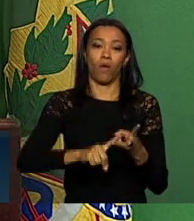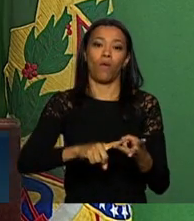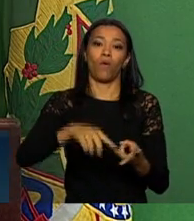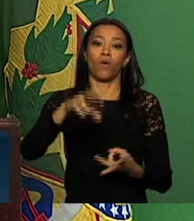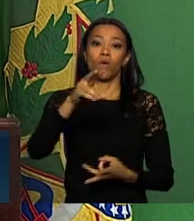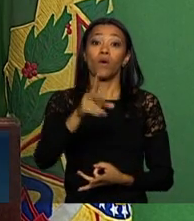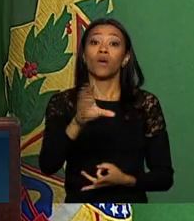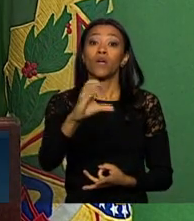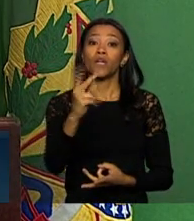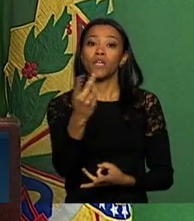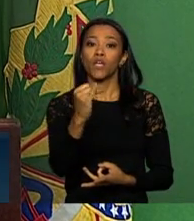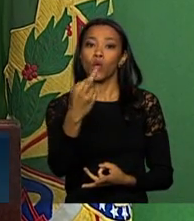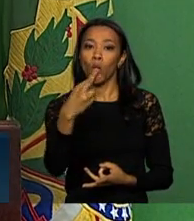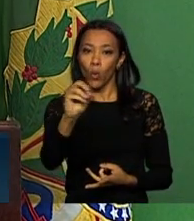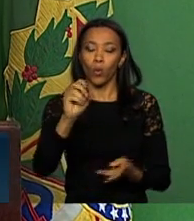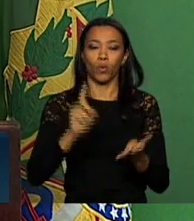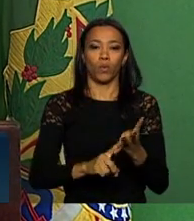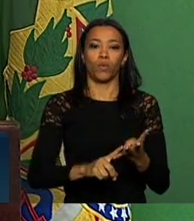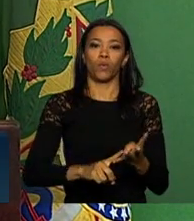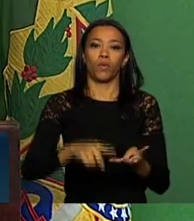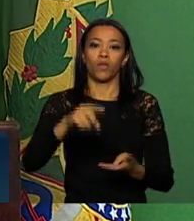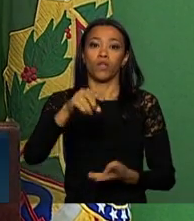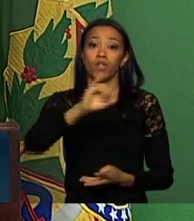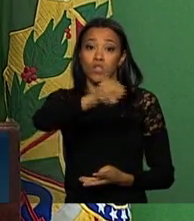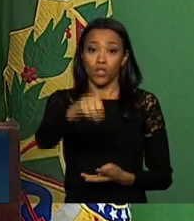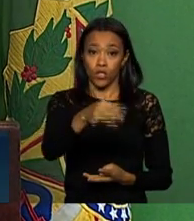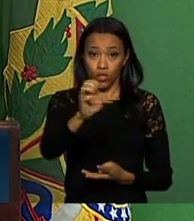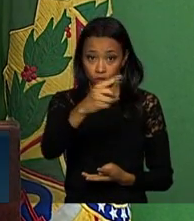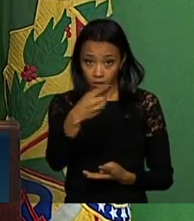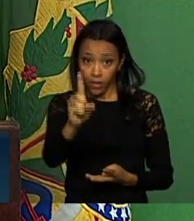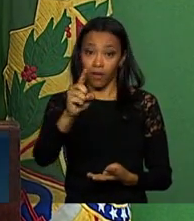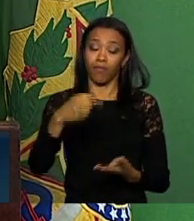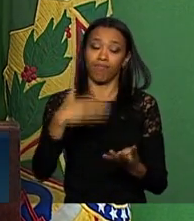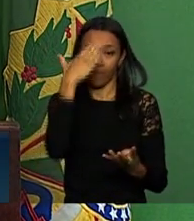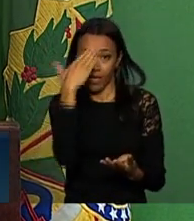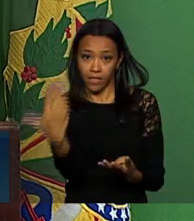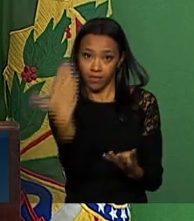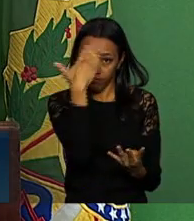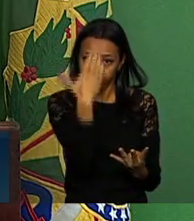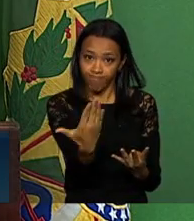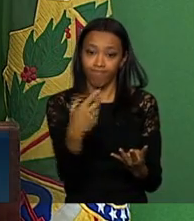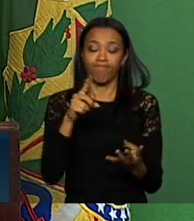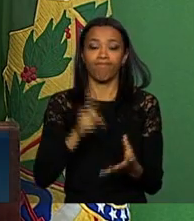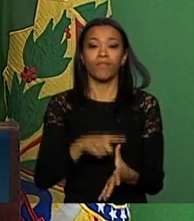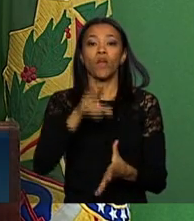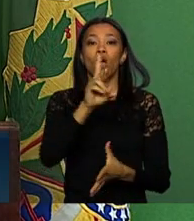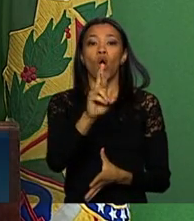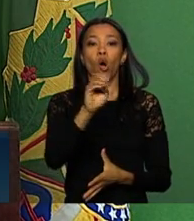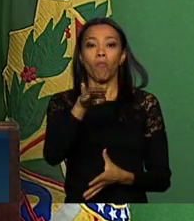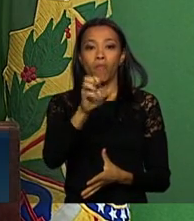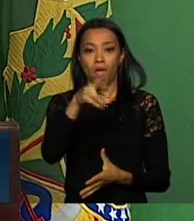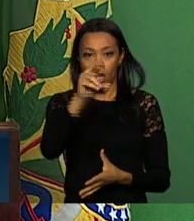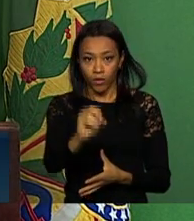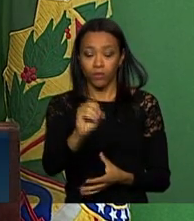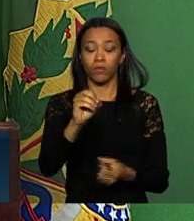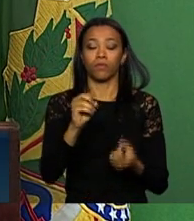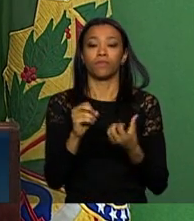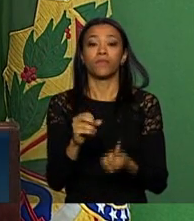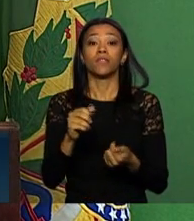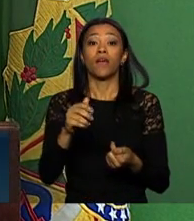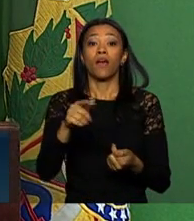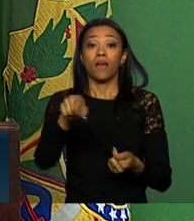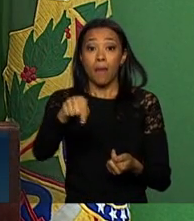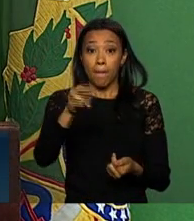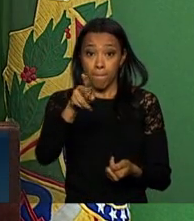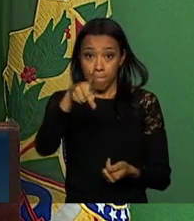koro ao General José elito Carvalho Siqueira ao Ministro Roberto Mangabeira unger ao